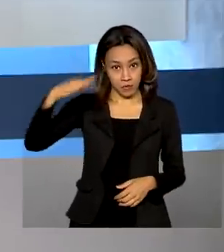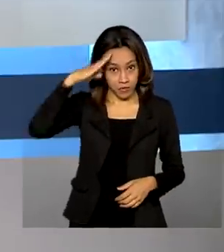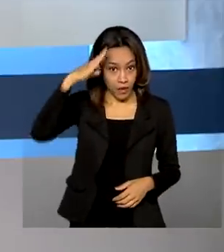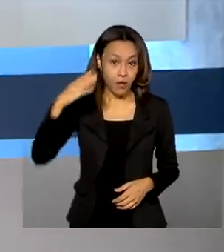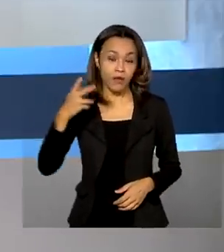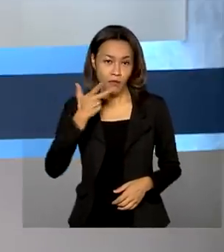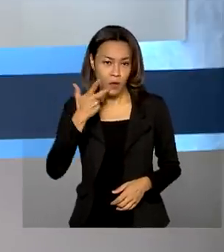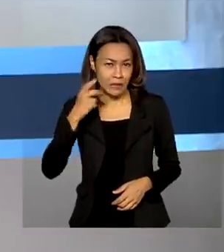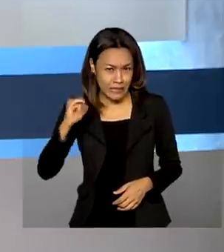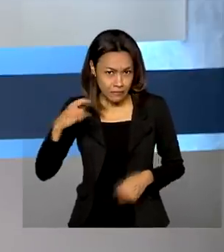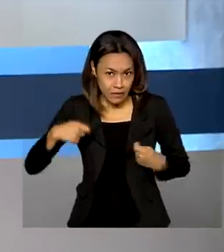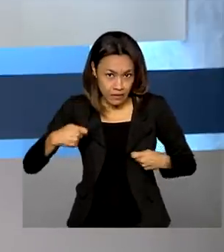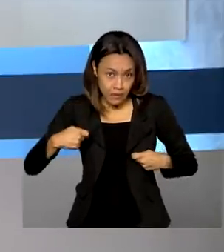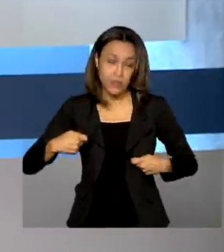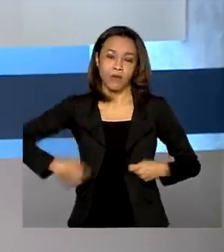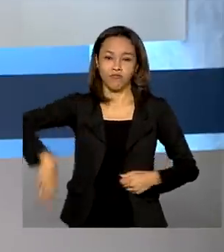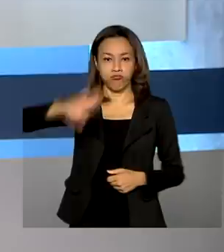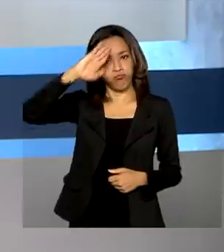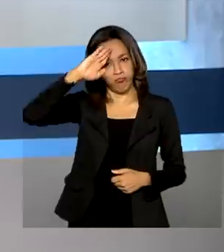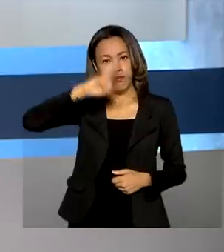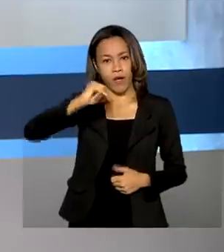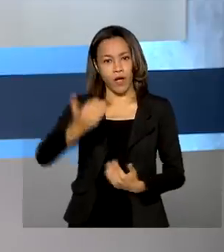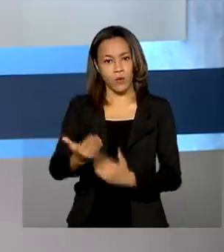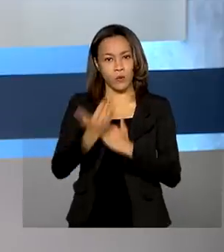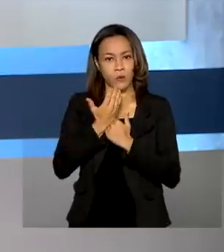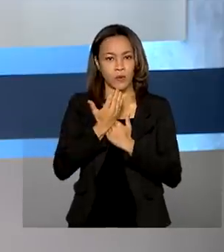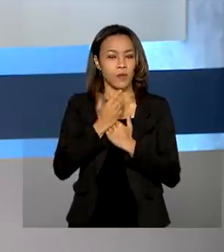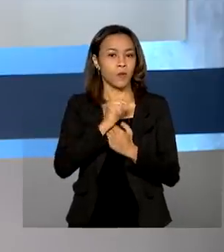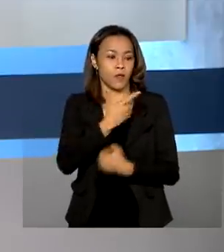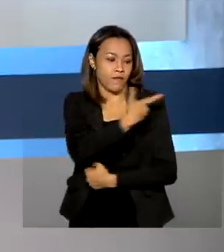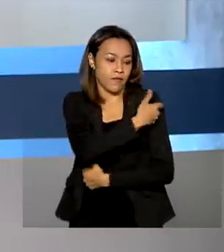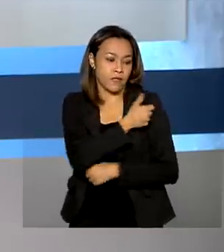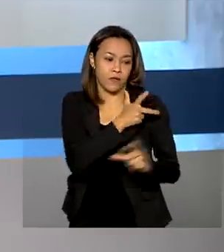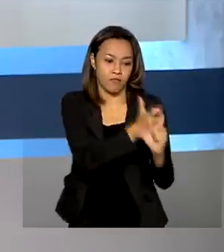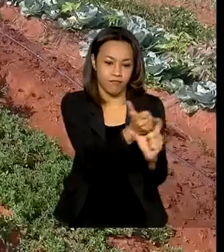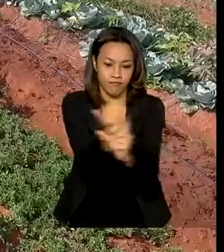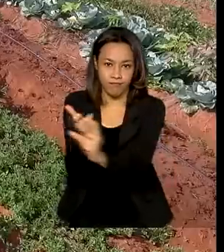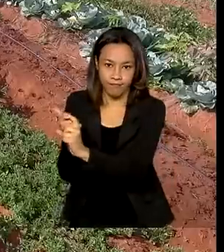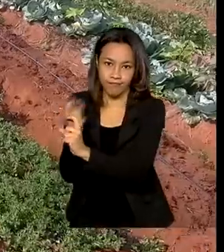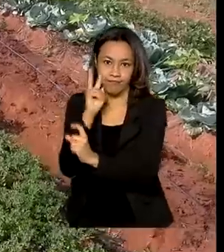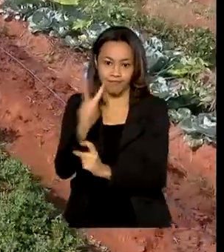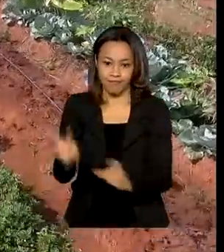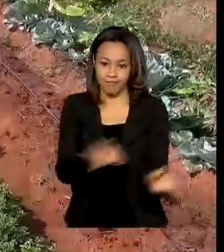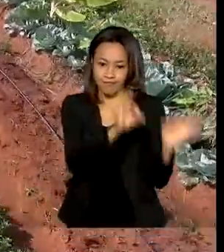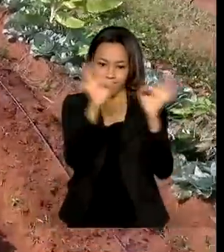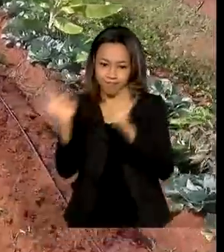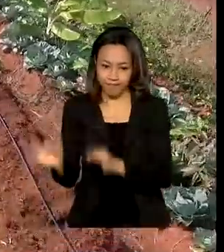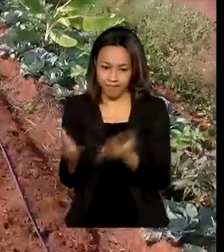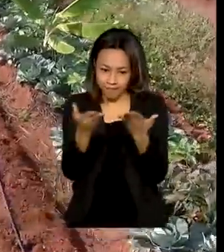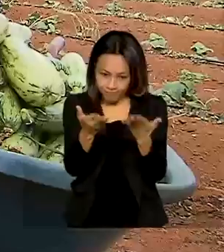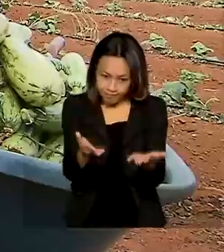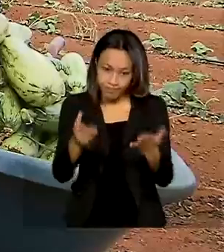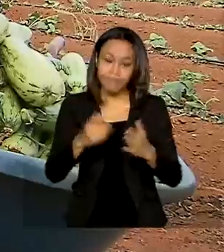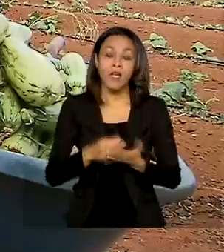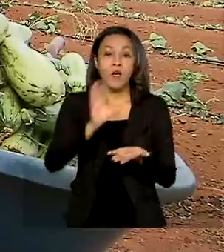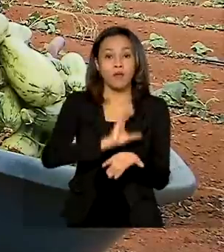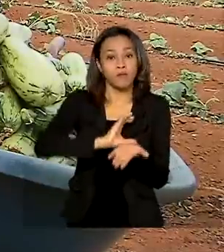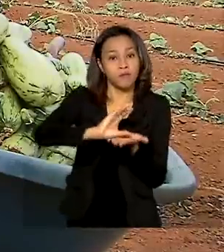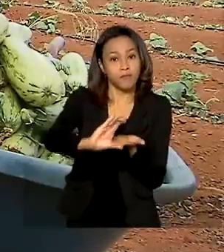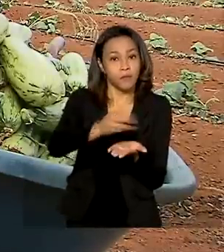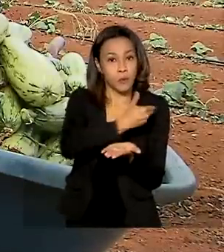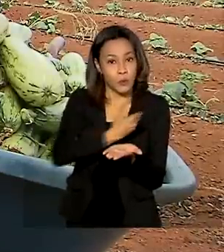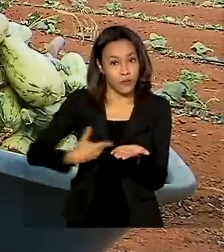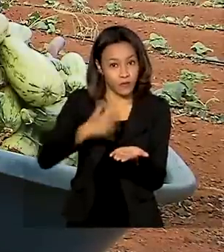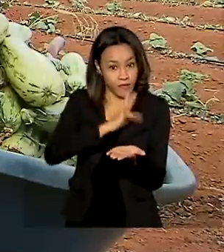necessário, as Forças Armadas vão ajudar na vacinação. E veja também: investimentos do governo federal durante a pandemia